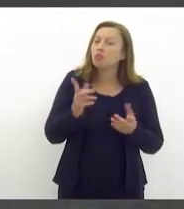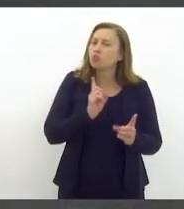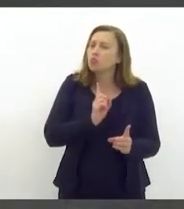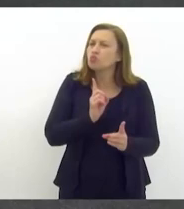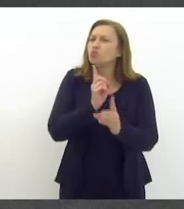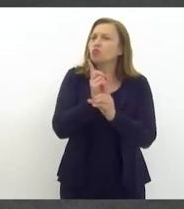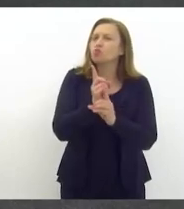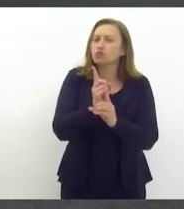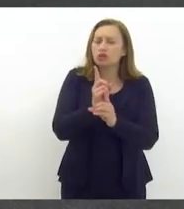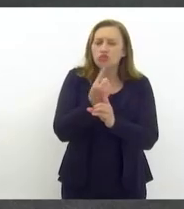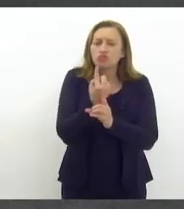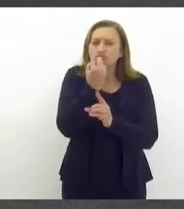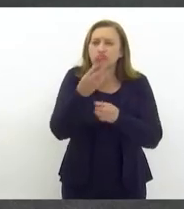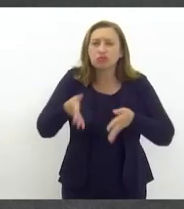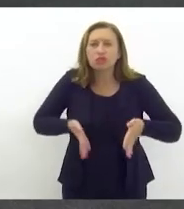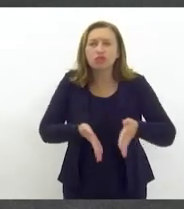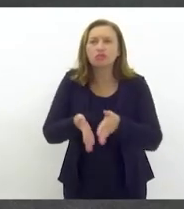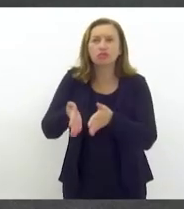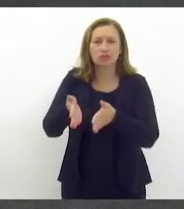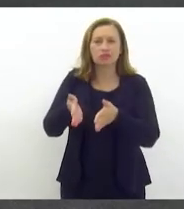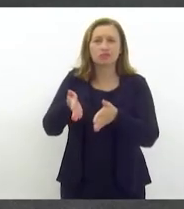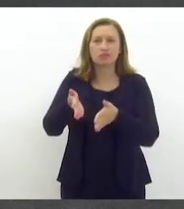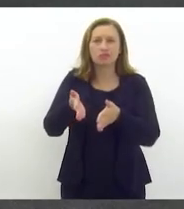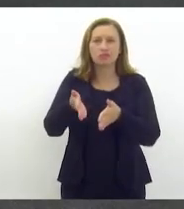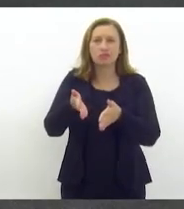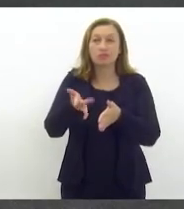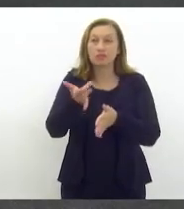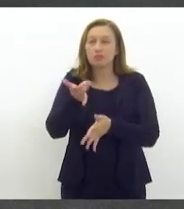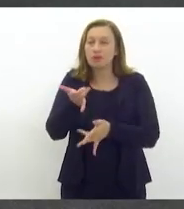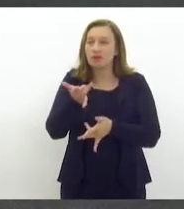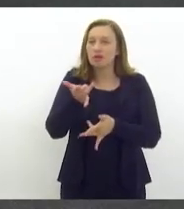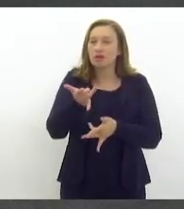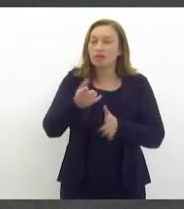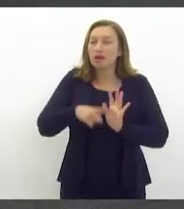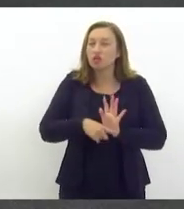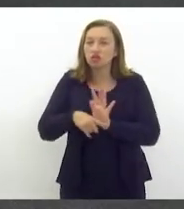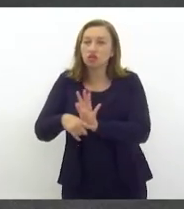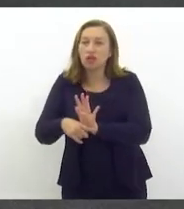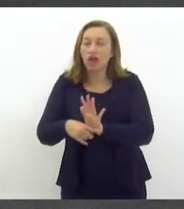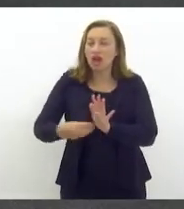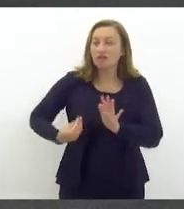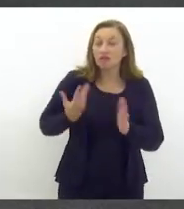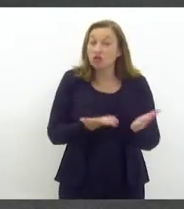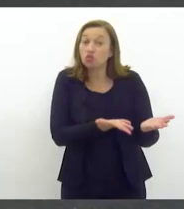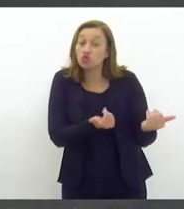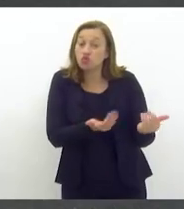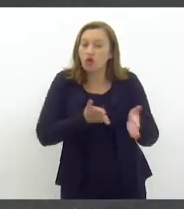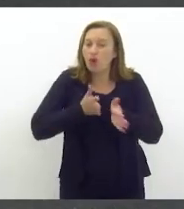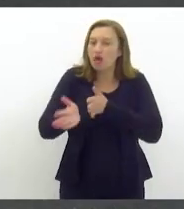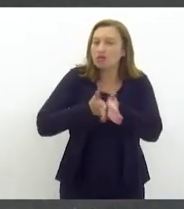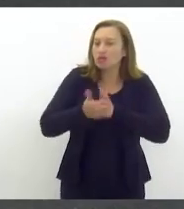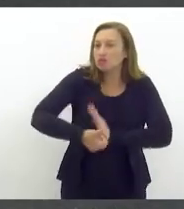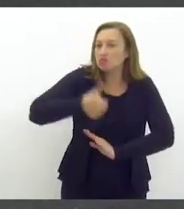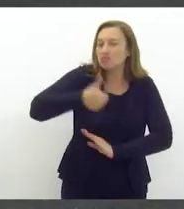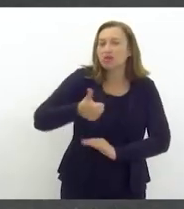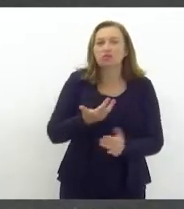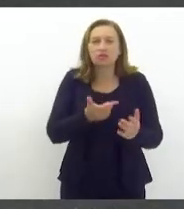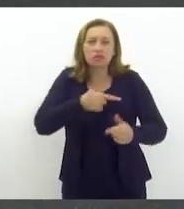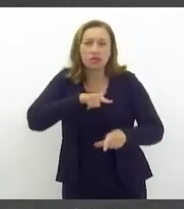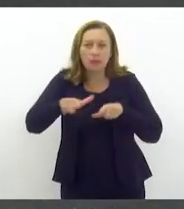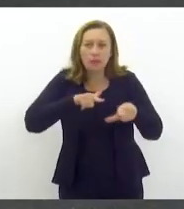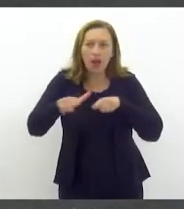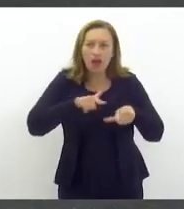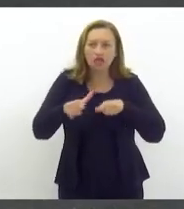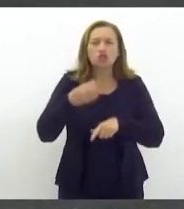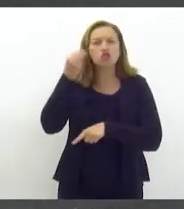encontra um caminho para facilitar a vida da juventude ter acesso ao primeiro emprego e, a partir daí, pegar